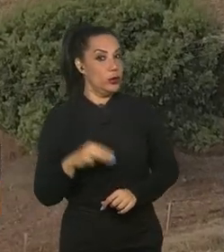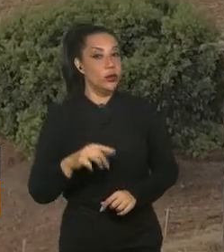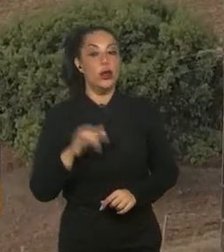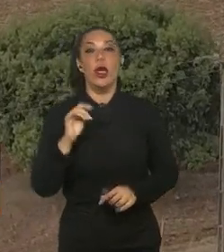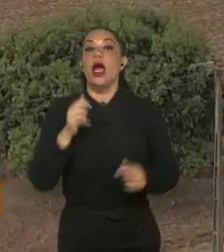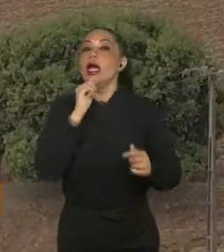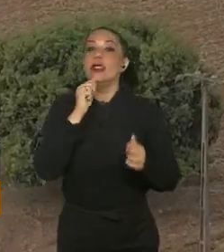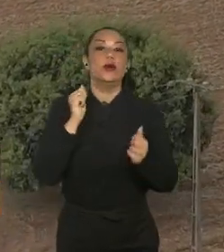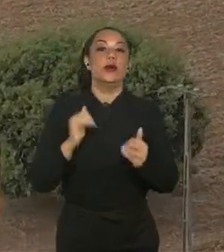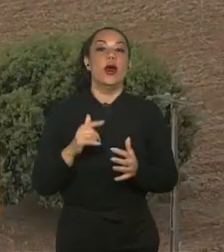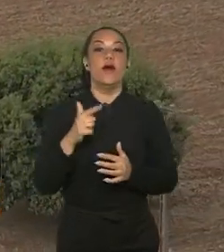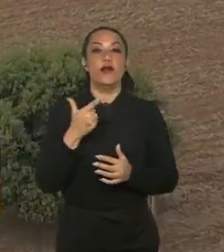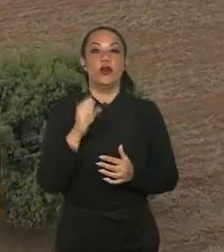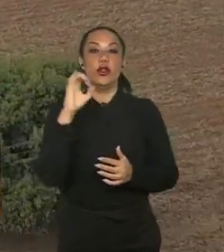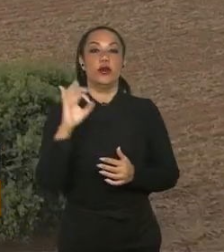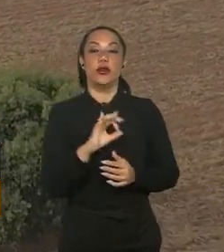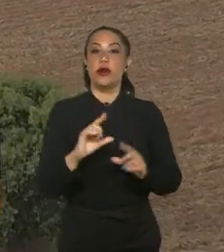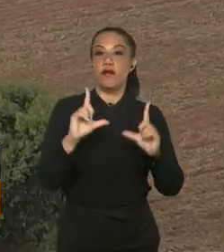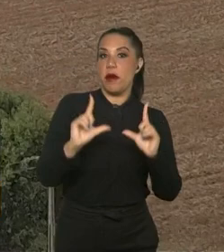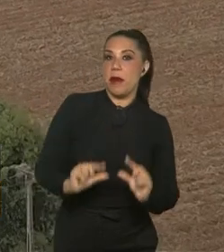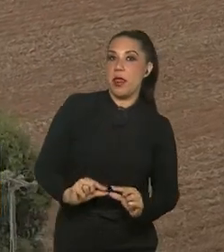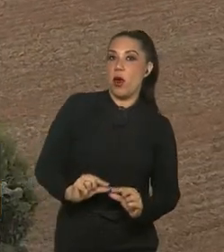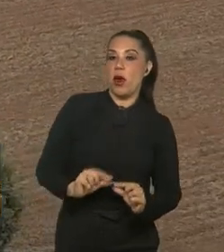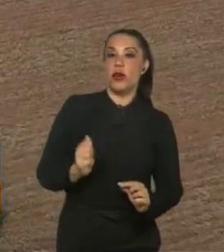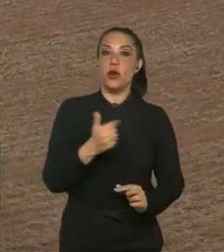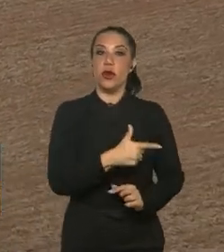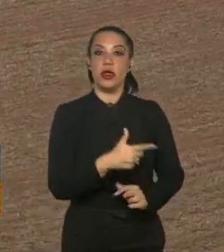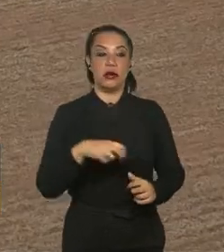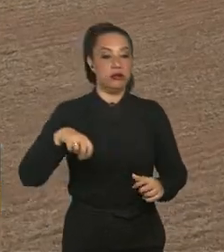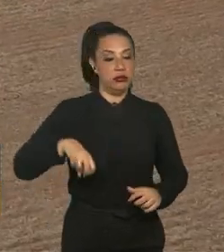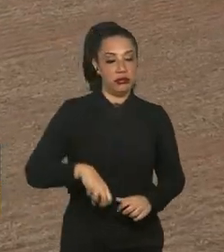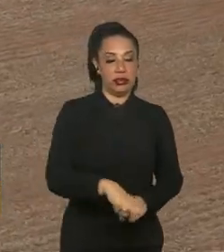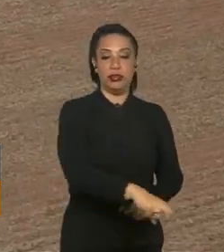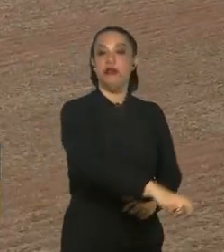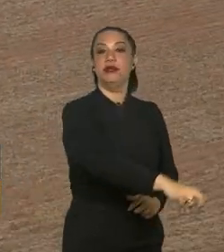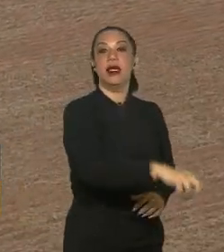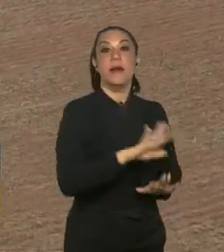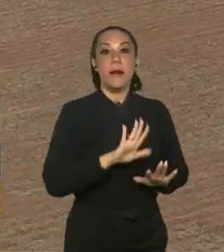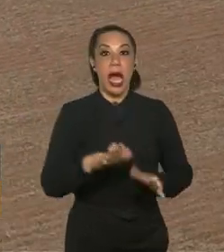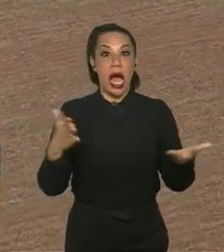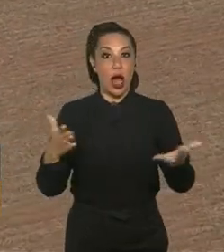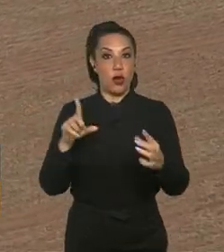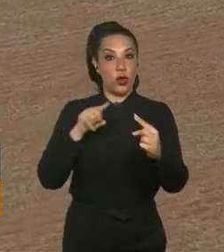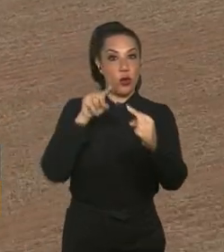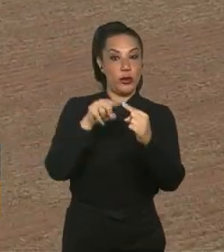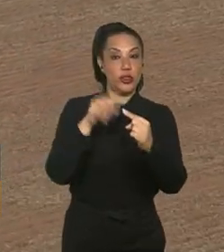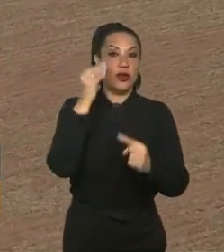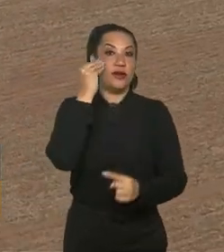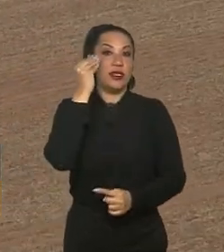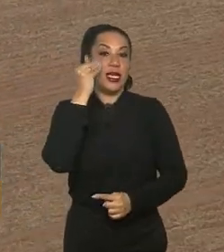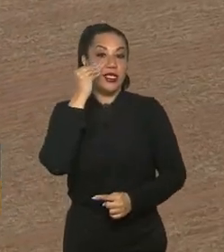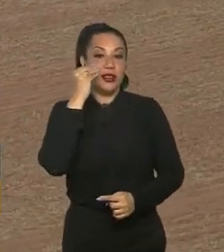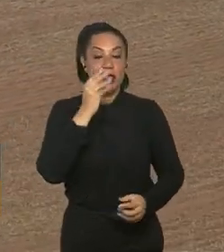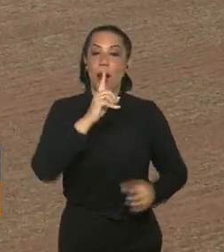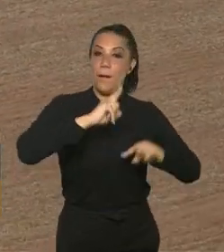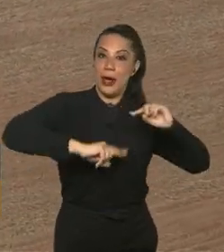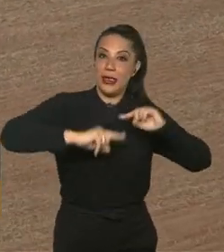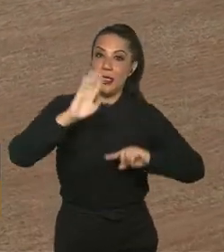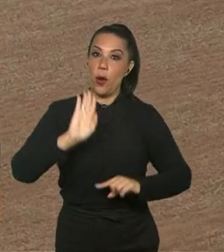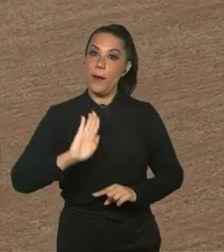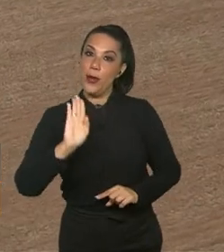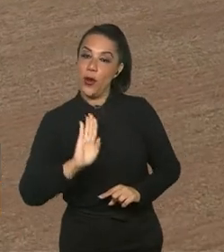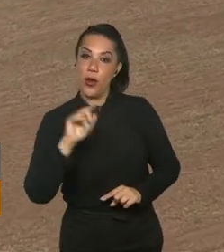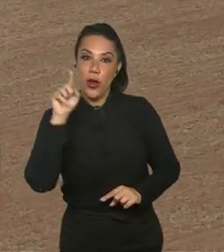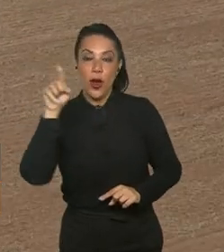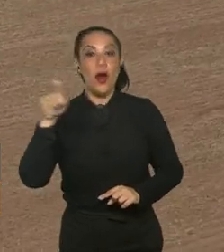custo foi 28% menor do que o transporte terrestre. Agora, o objetivo é testar o carregamento de material